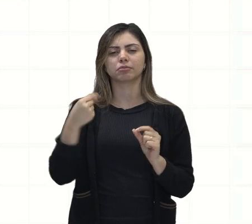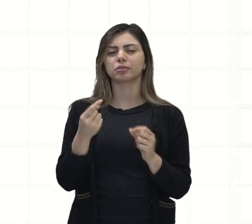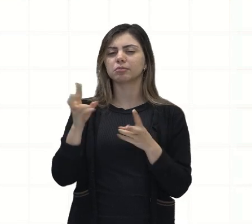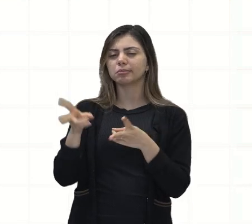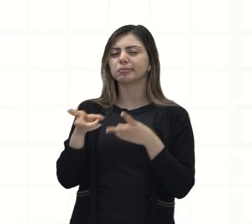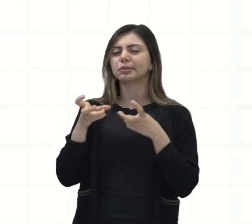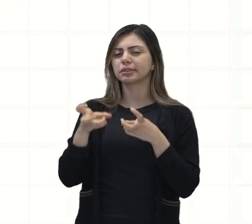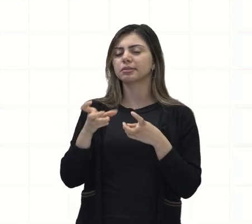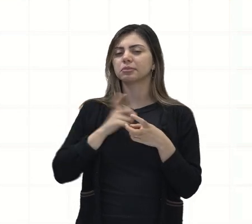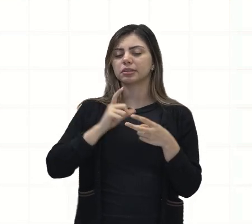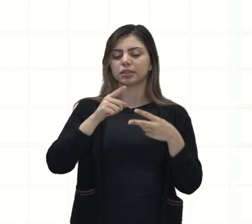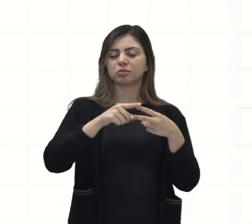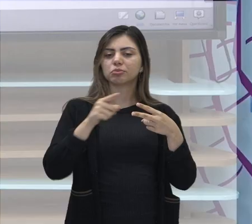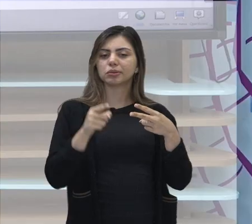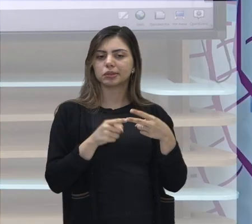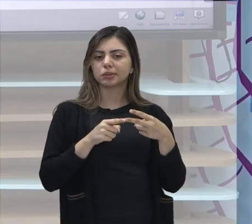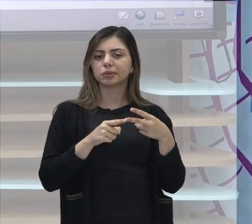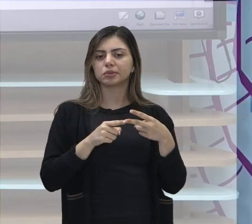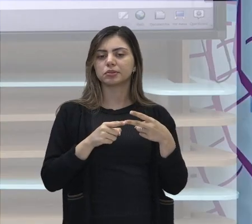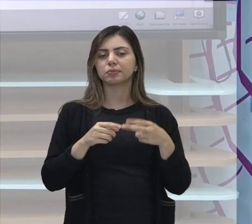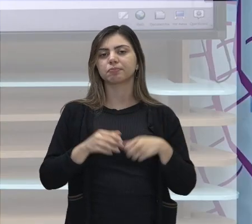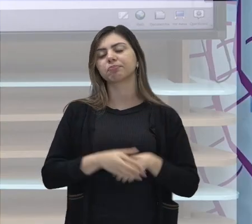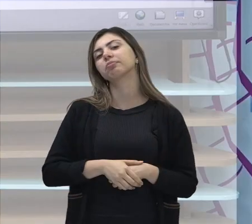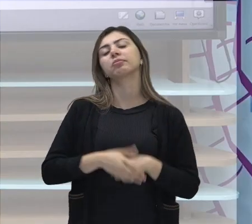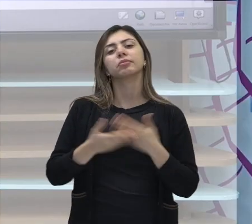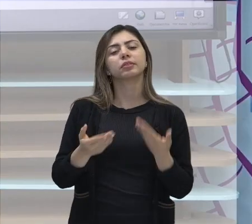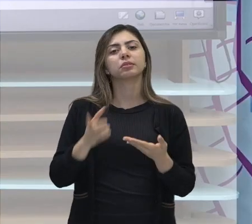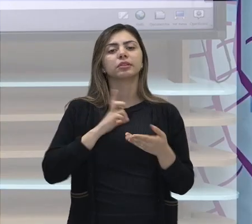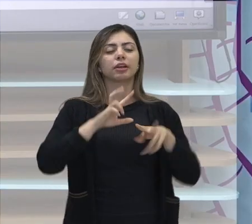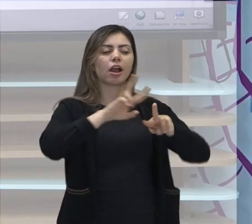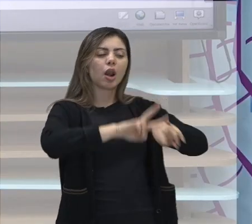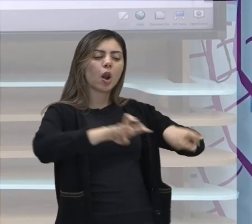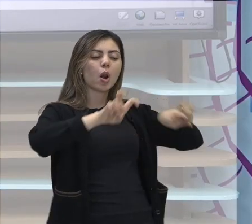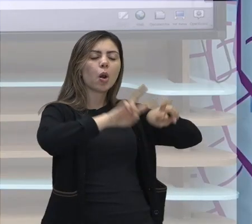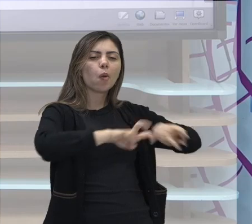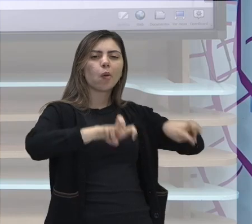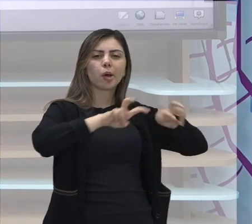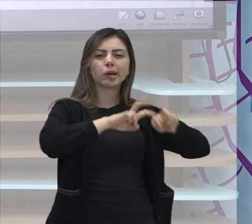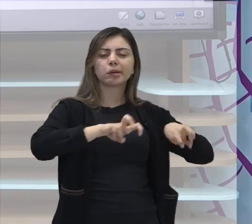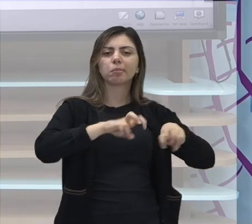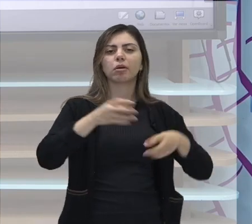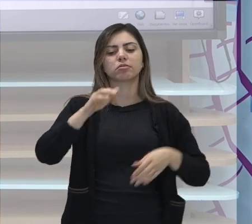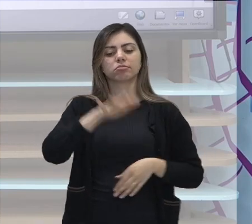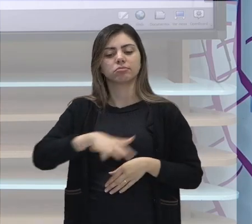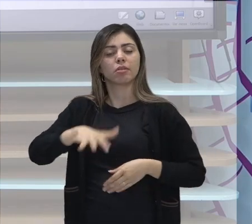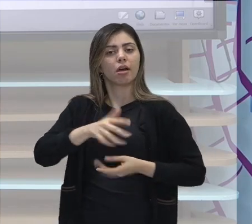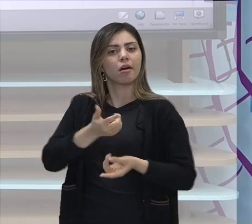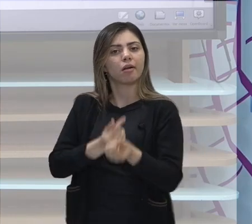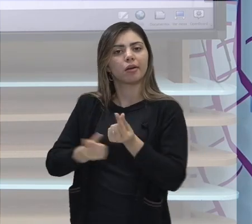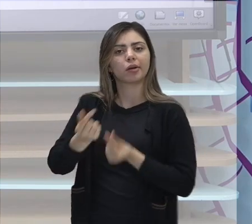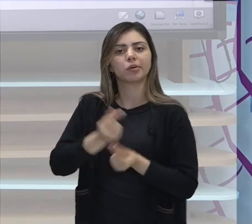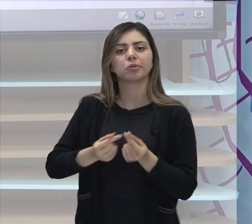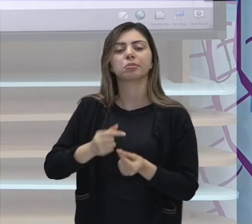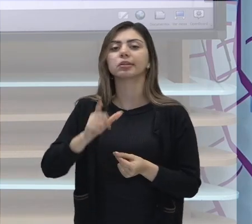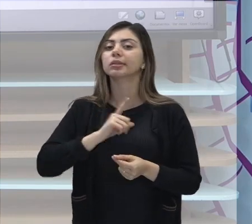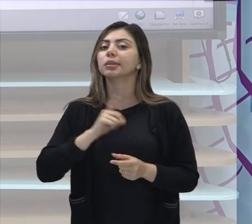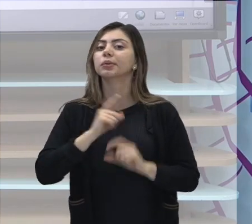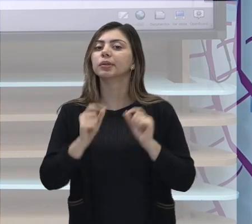Diante, né, da lógica de exploração econômica, você tem o